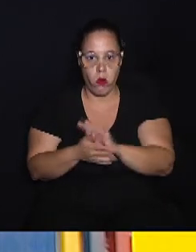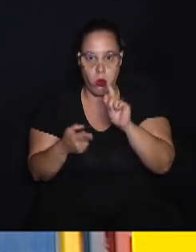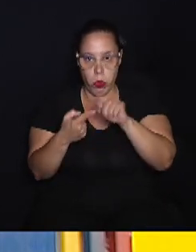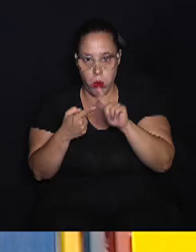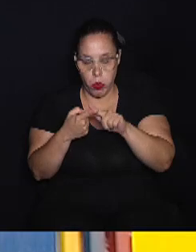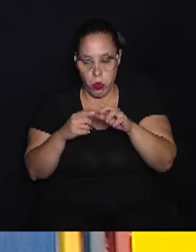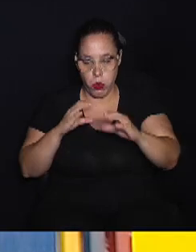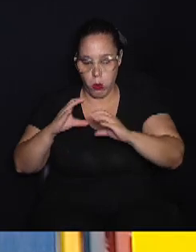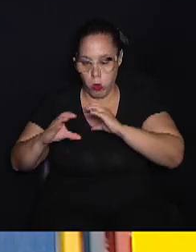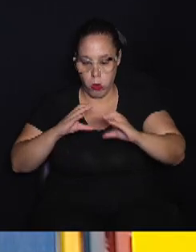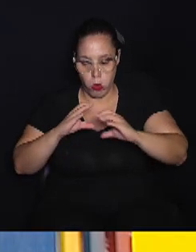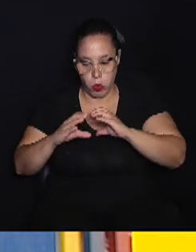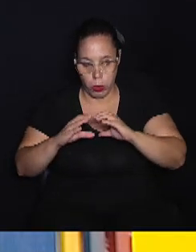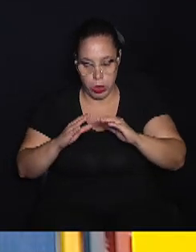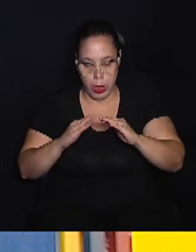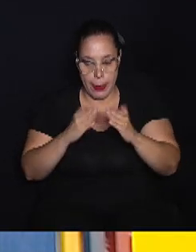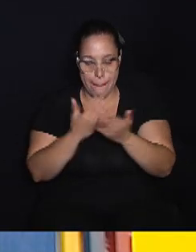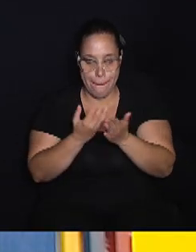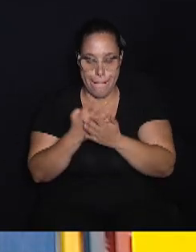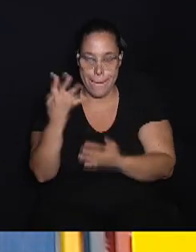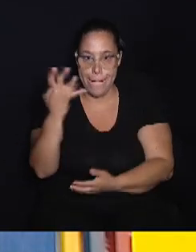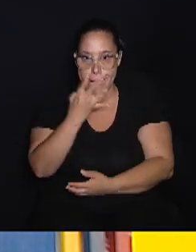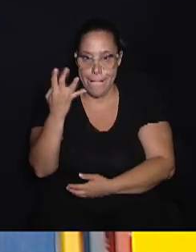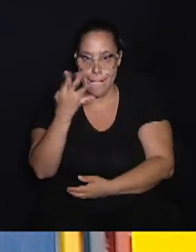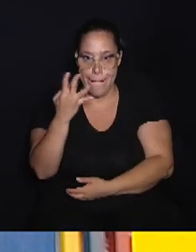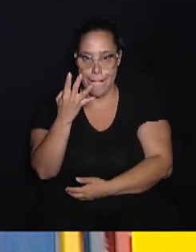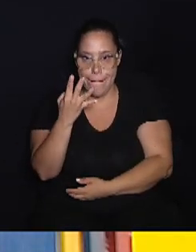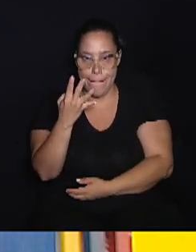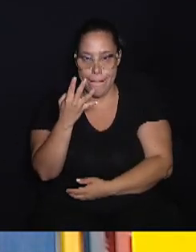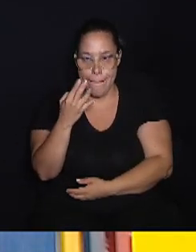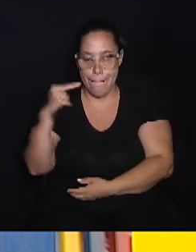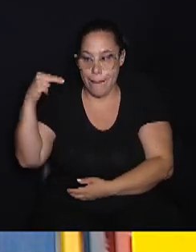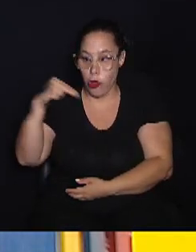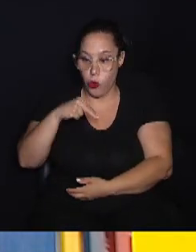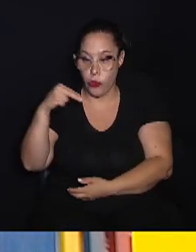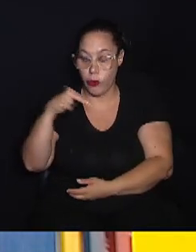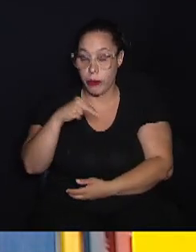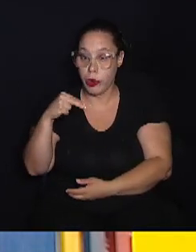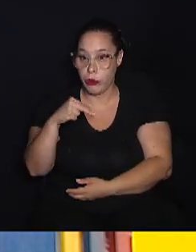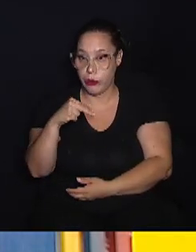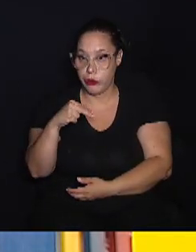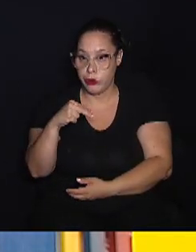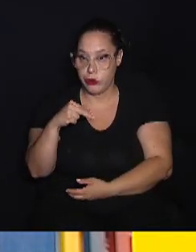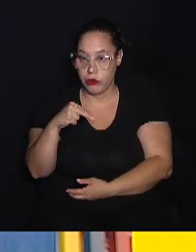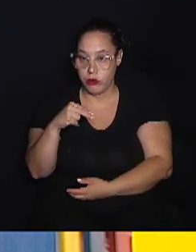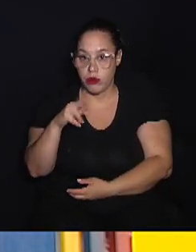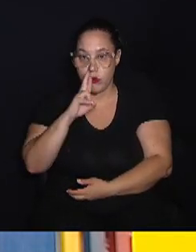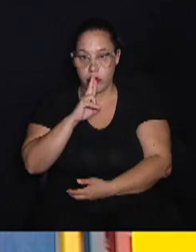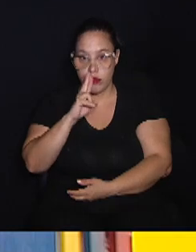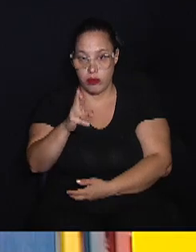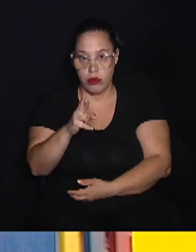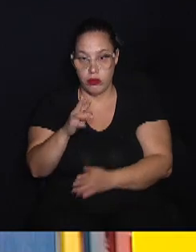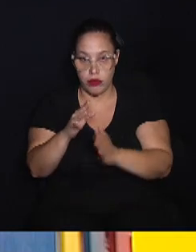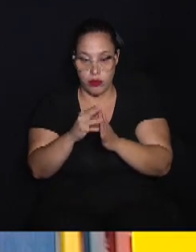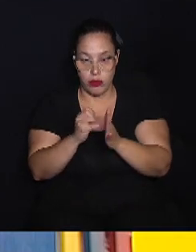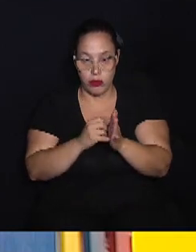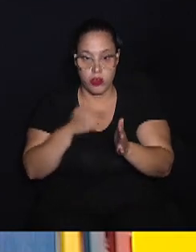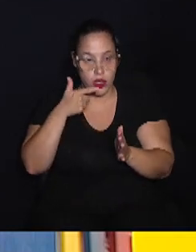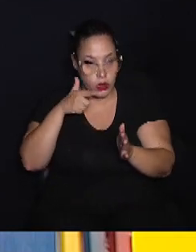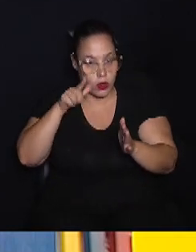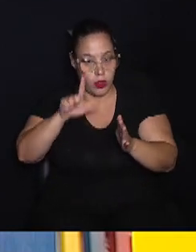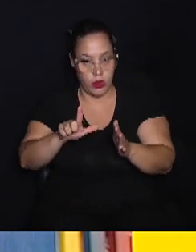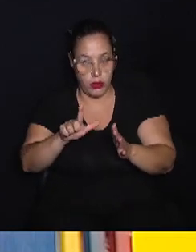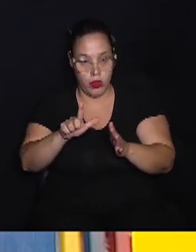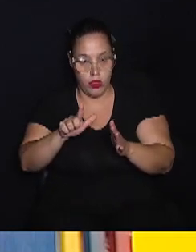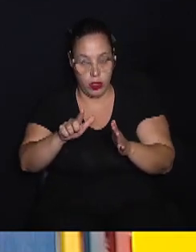colaboradoras a divulgação Será no dia 4 de novembro né e o resultado da lista classificatória do cadastro para as